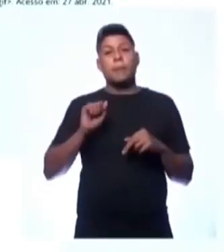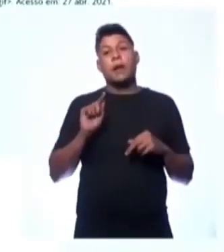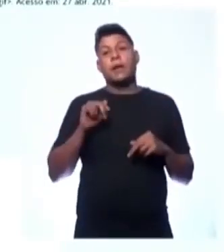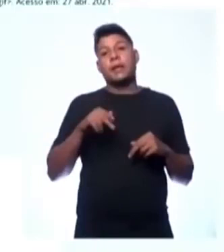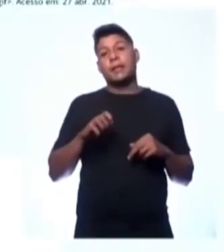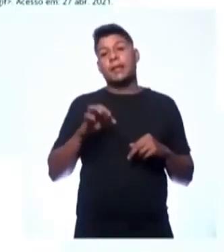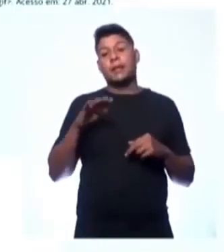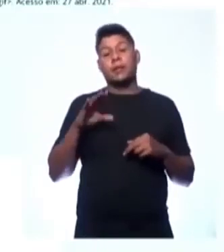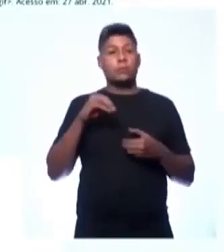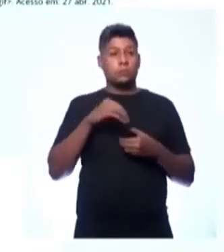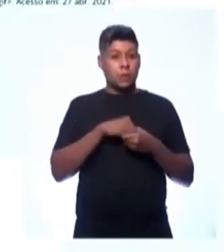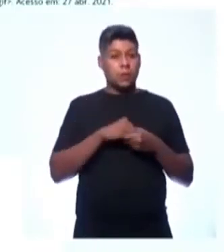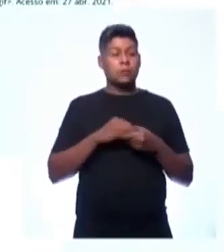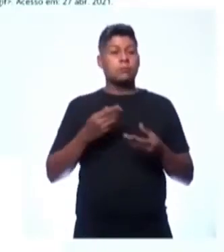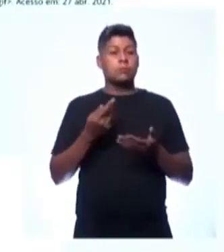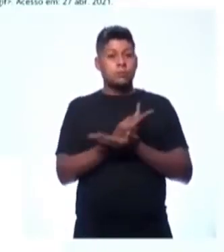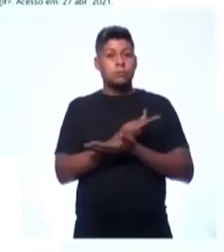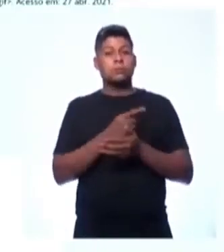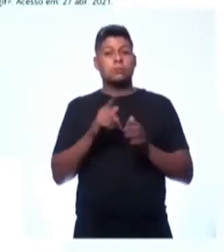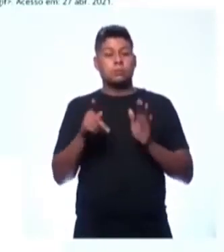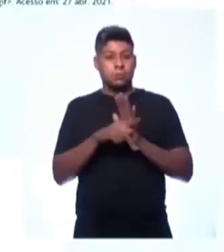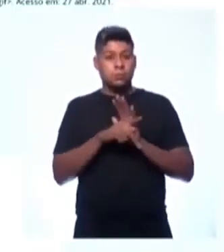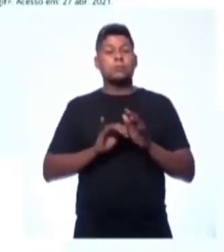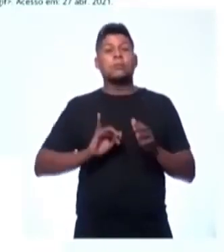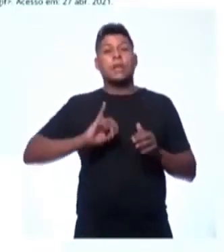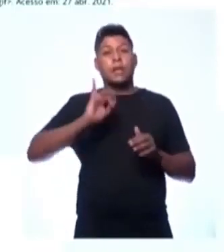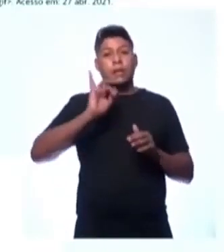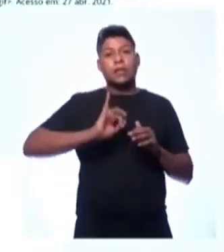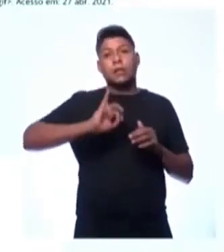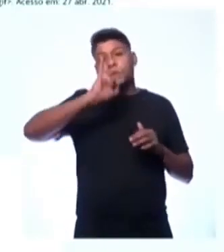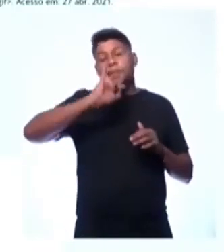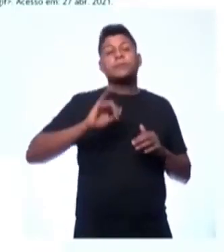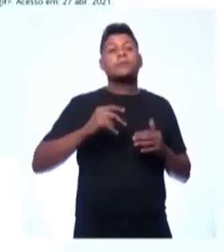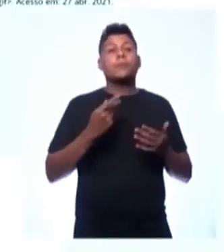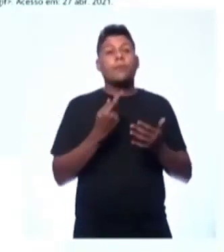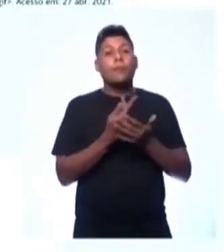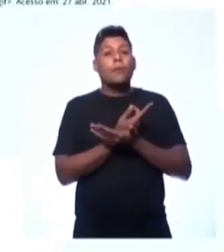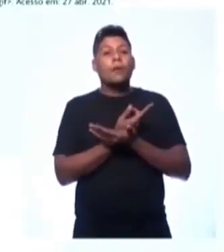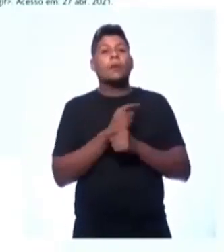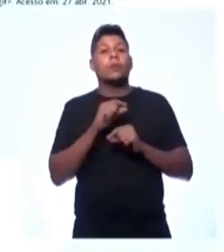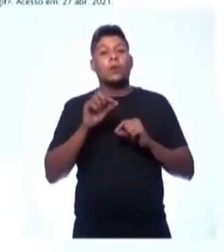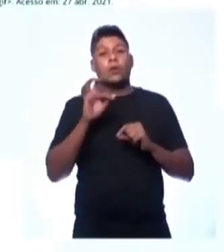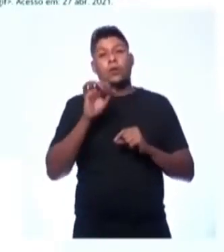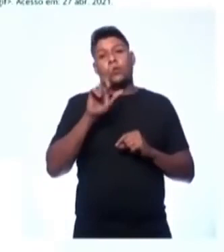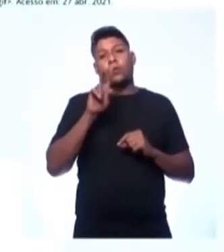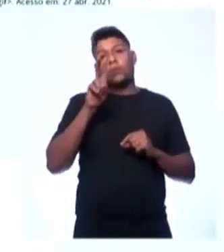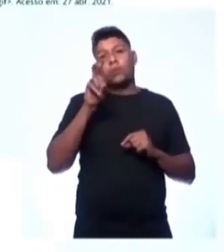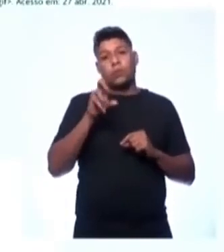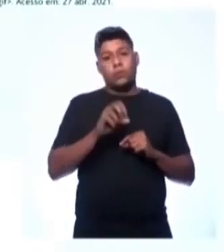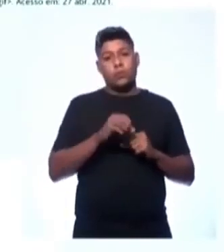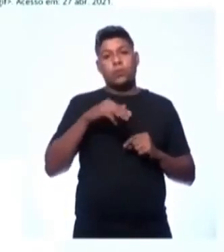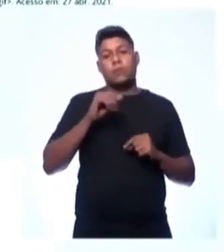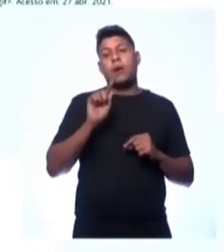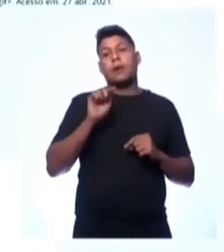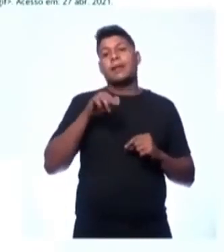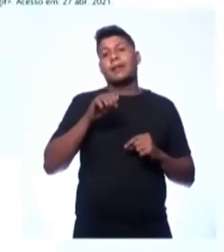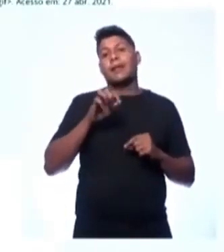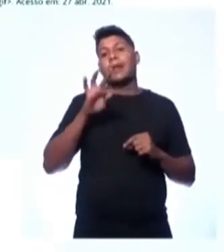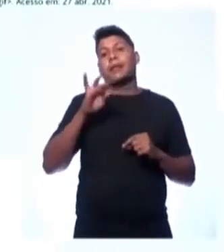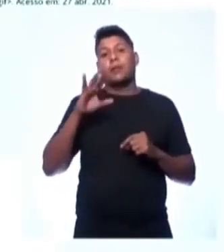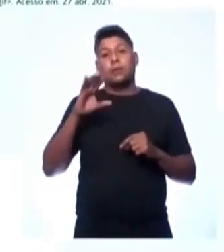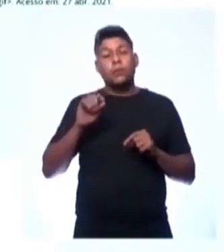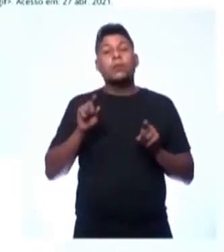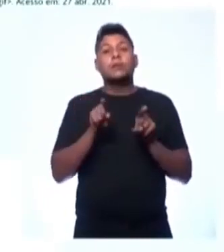no interior de uma Inspira foi causada por uma corrente. Uma corrente elétrica causou esse fluxo magnético. Mas ele também